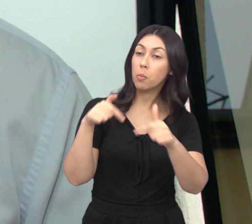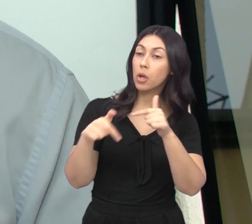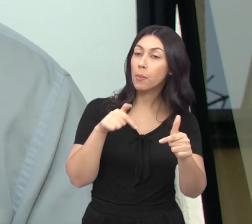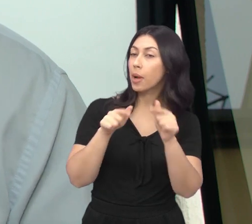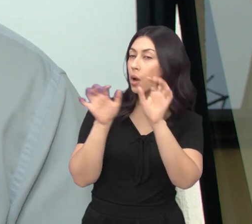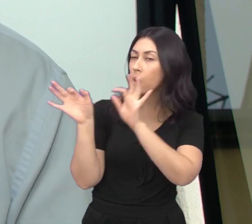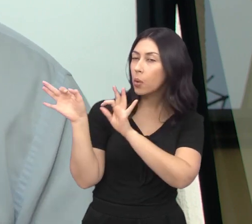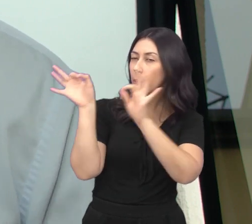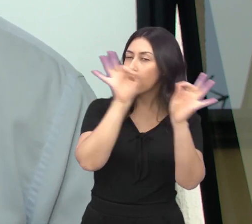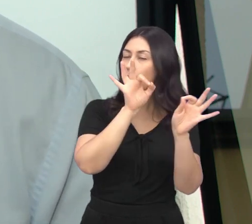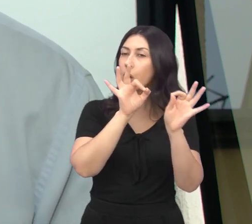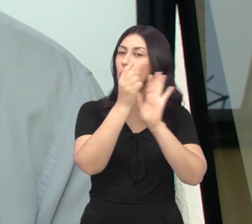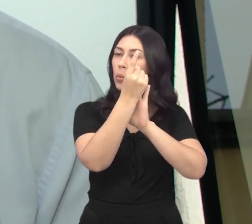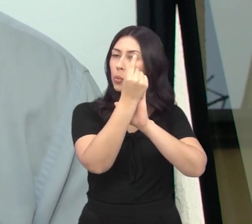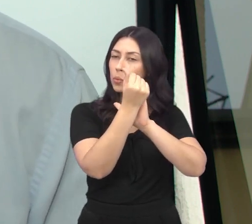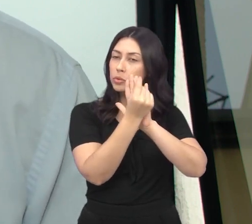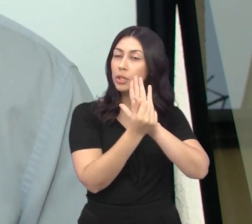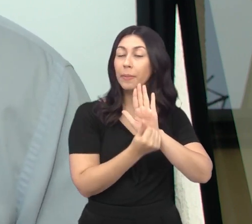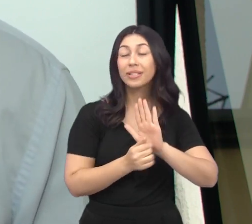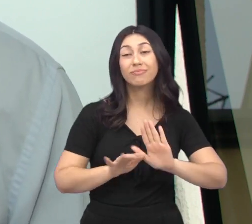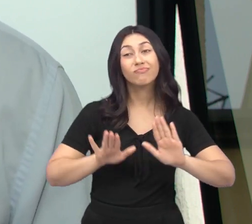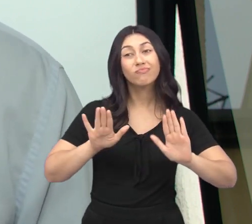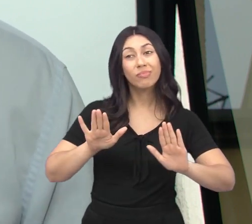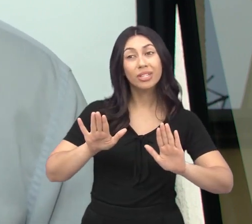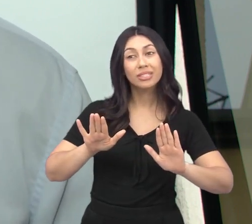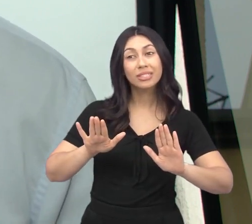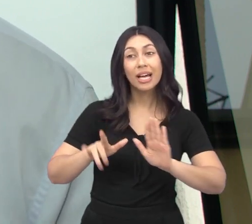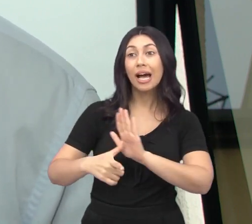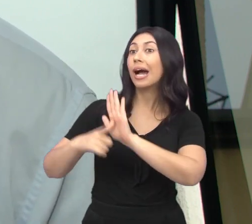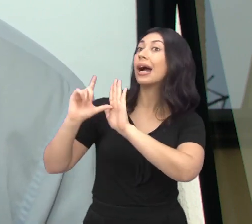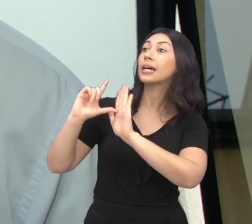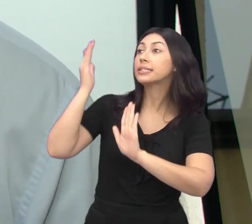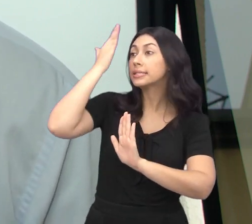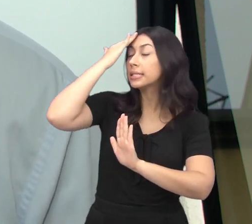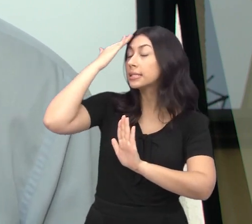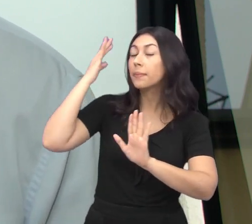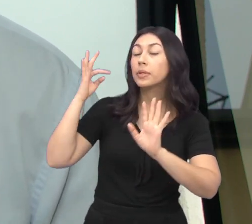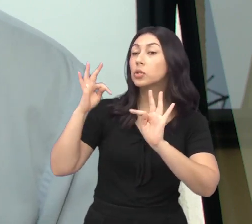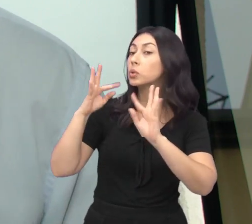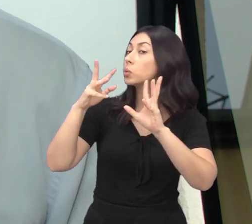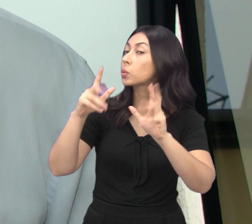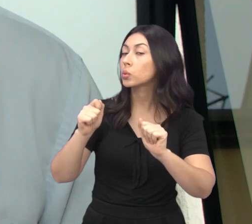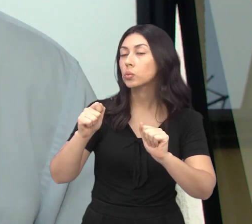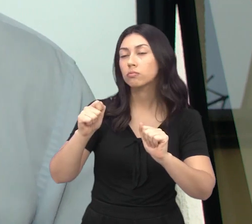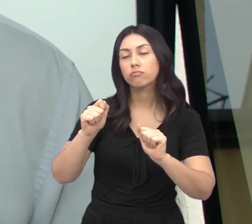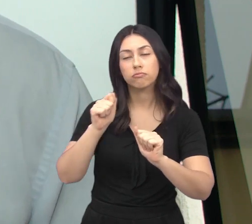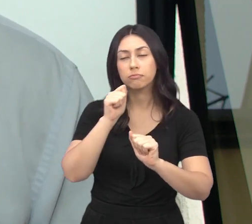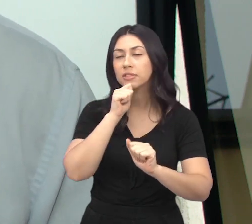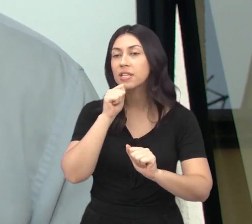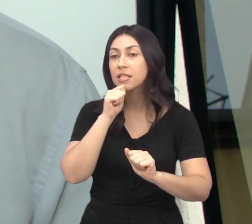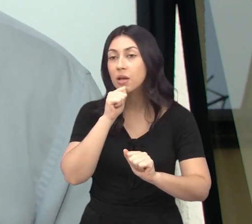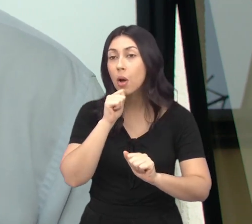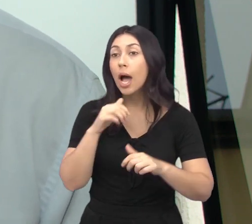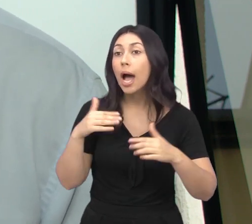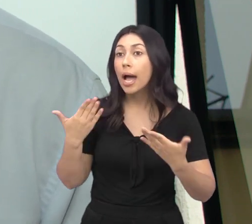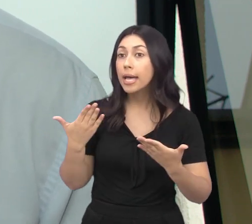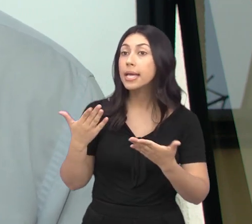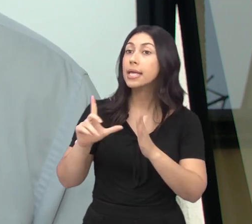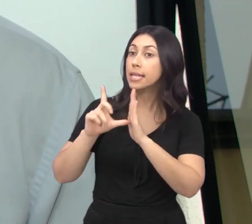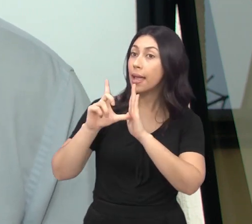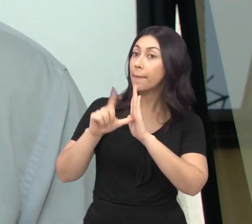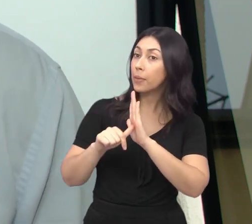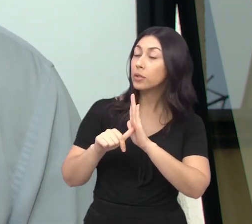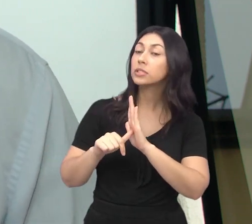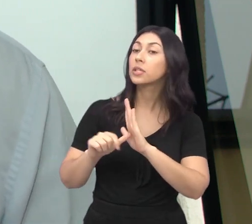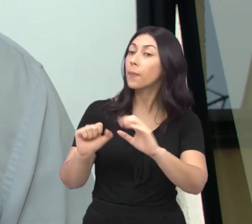trabalho acompanhando o orçamento da prefeitura, mas nem tudo a gente consegue saber antes, não é? Vai saber depois, através de um